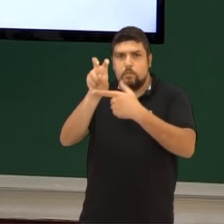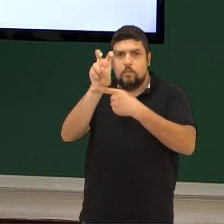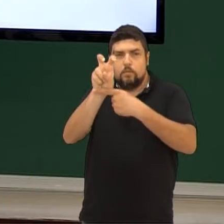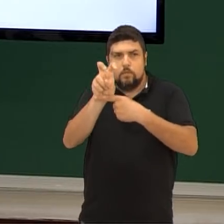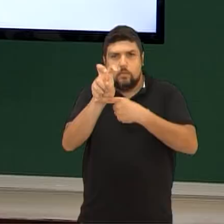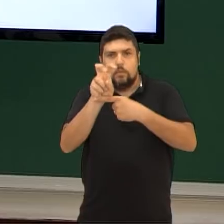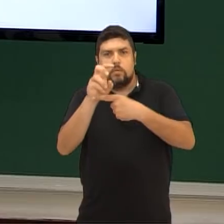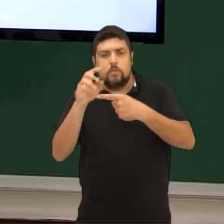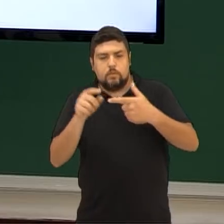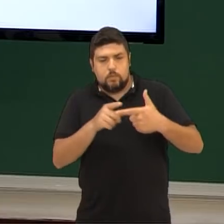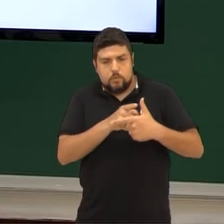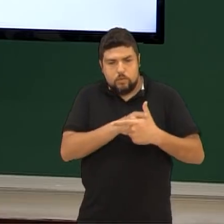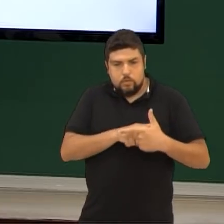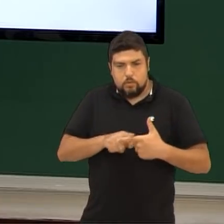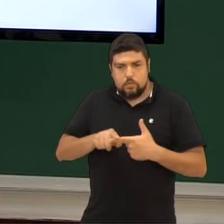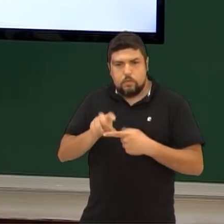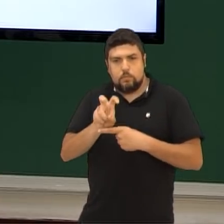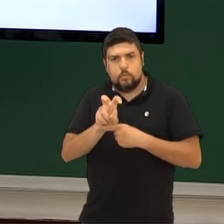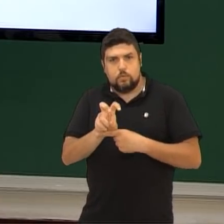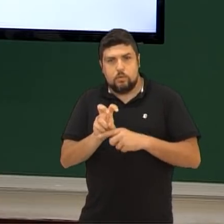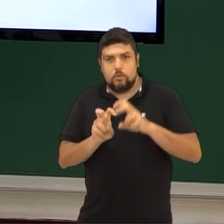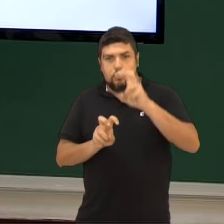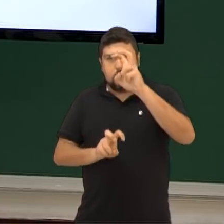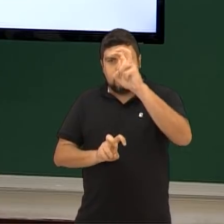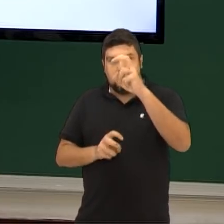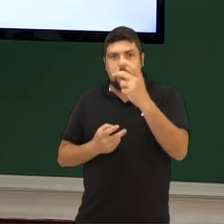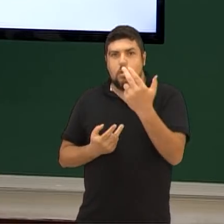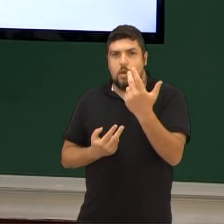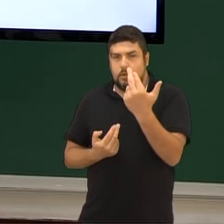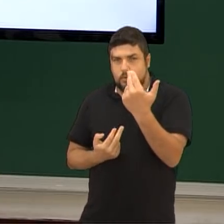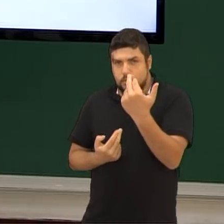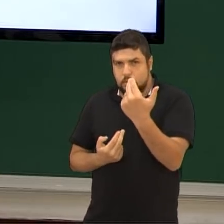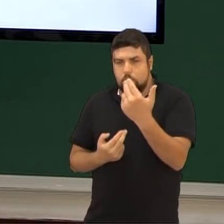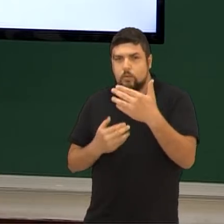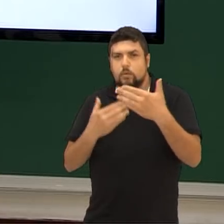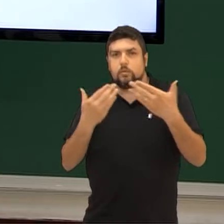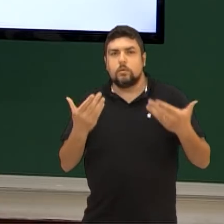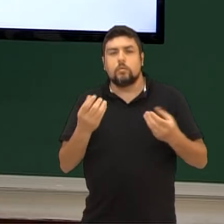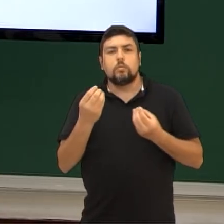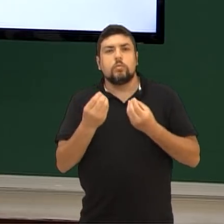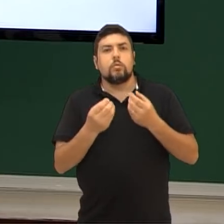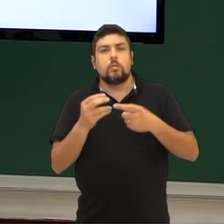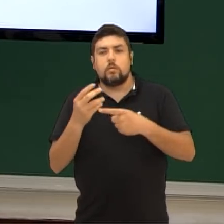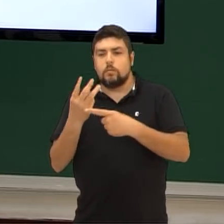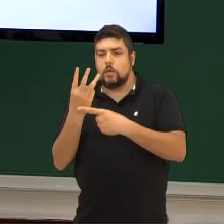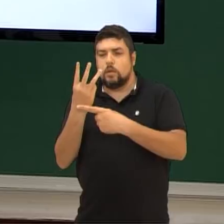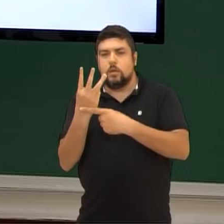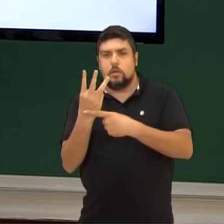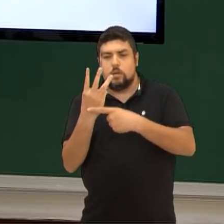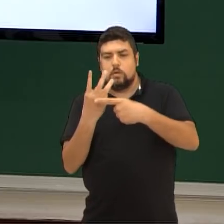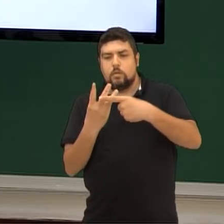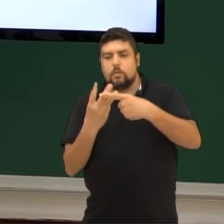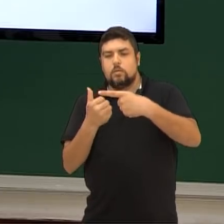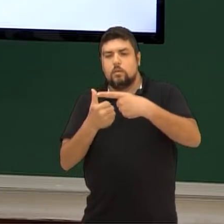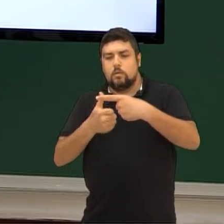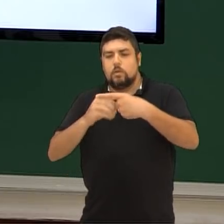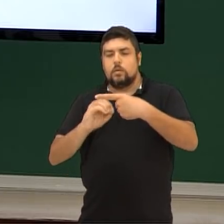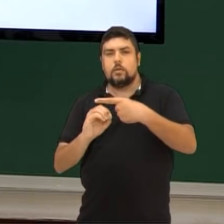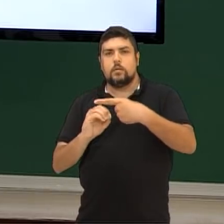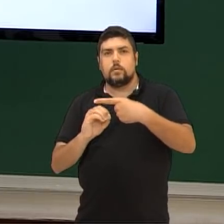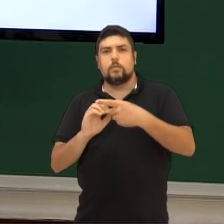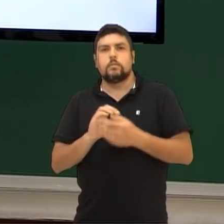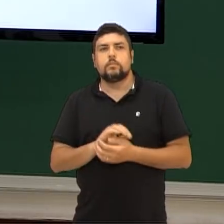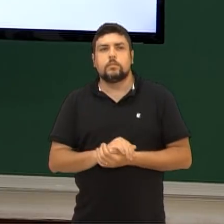dois são divididos pelo mesmo valor, e 50 por 5 tem 3 sobre 10.